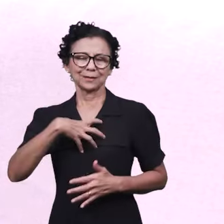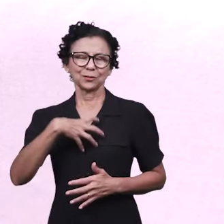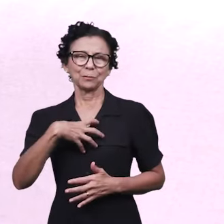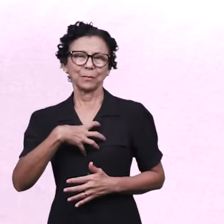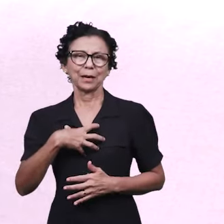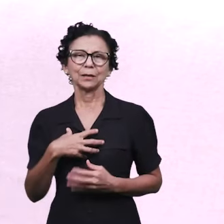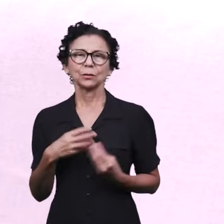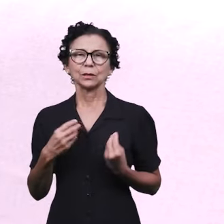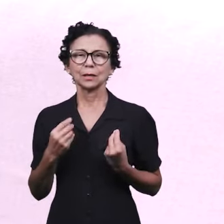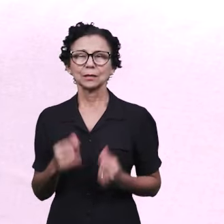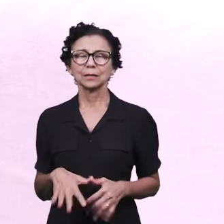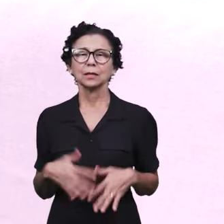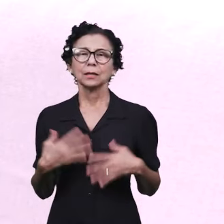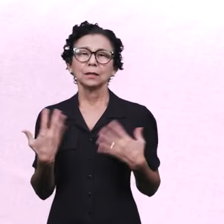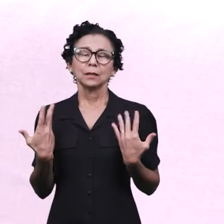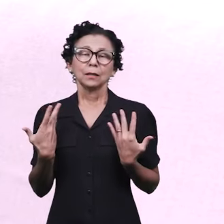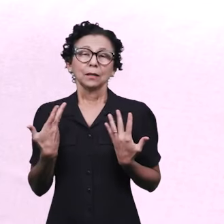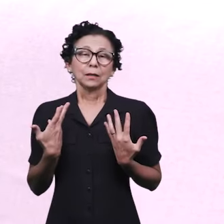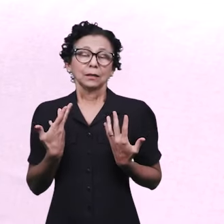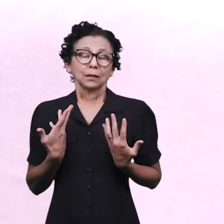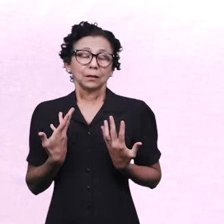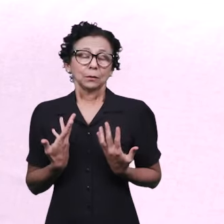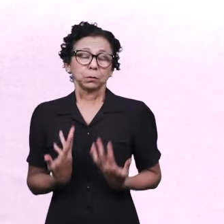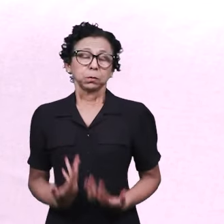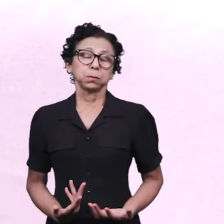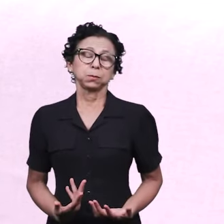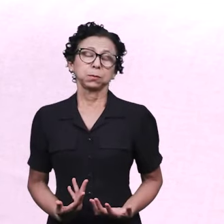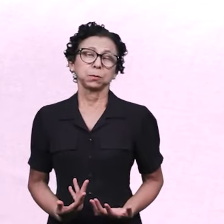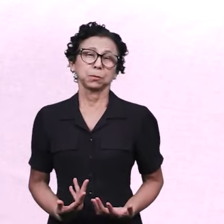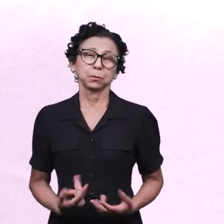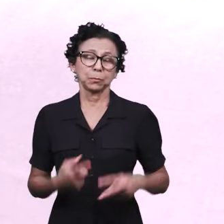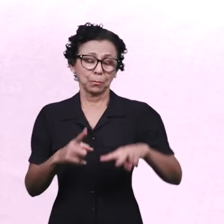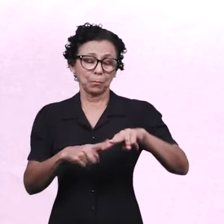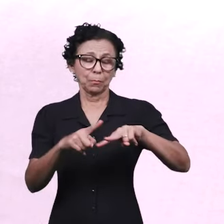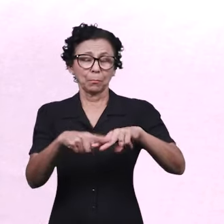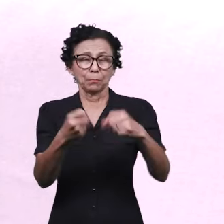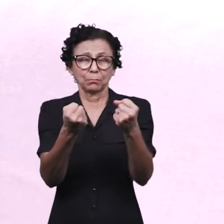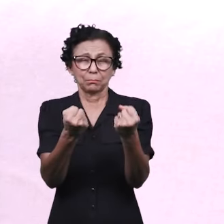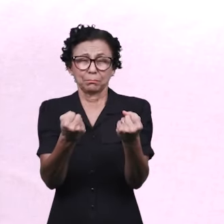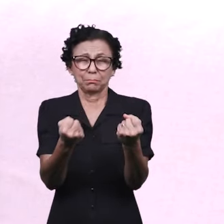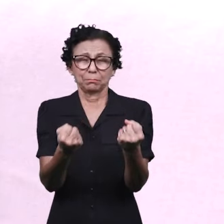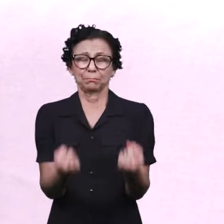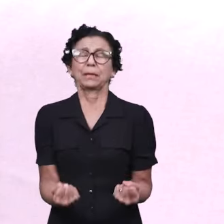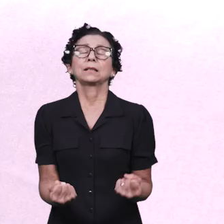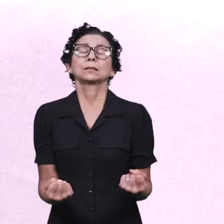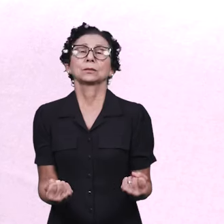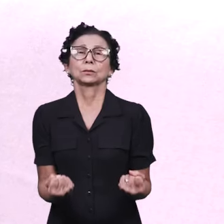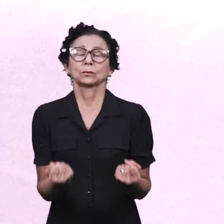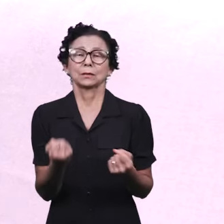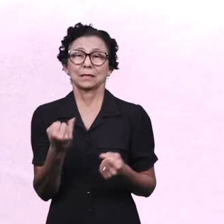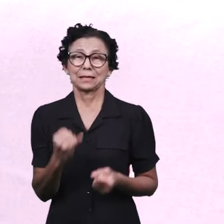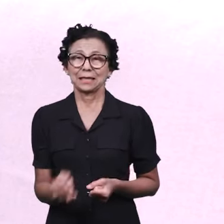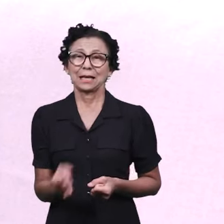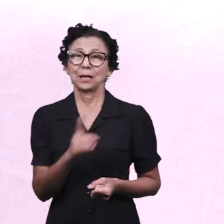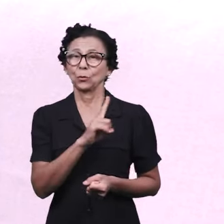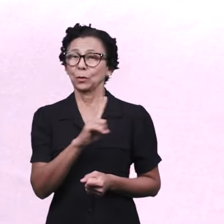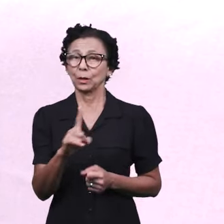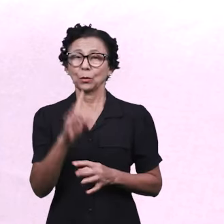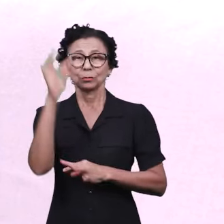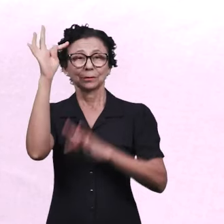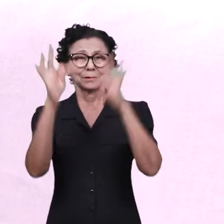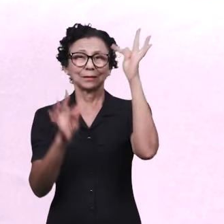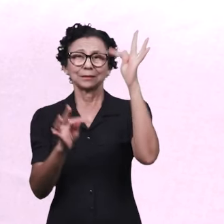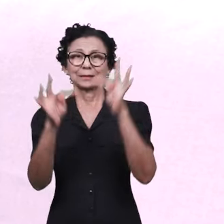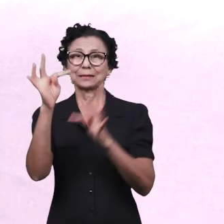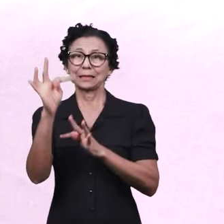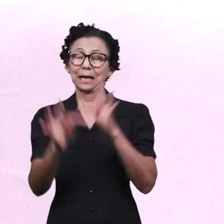sensação de cansaço e de peso nas pernas se eu não trato isso de forma adequada esse